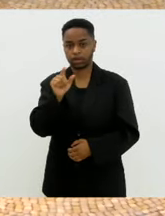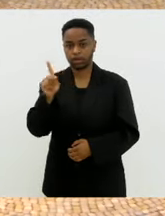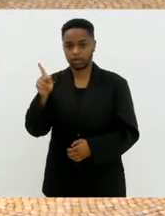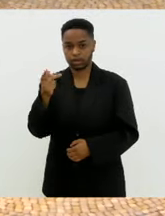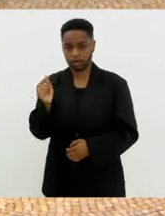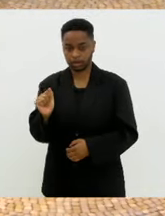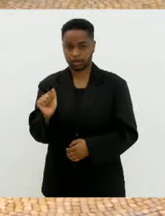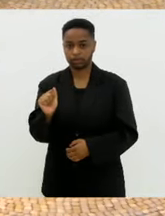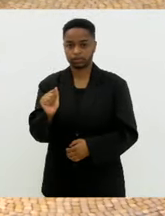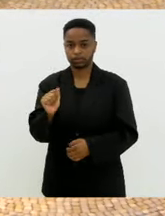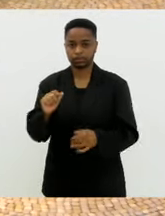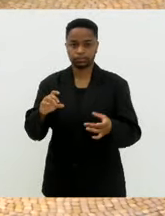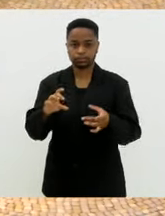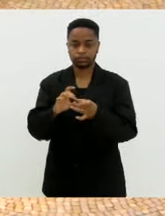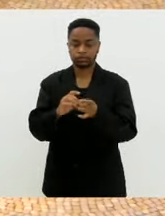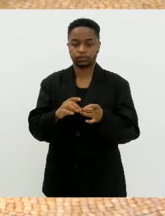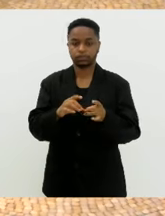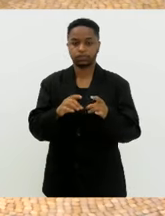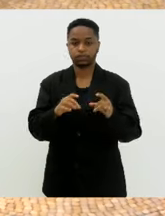MDB.